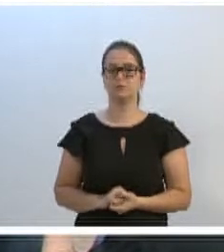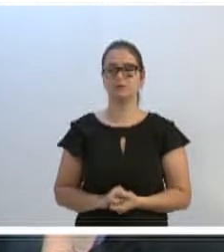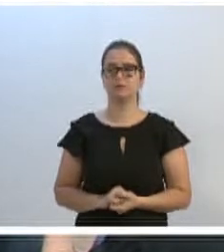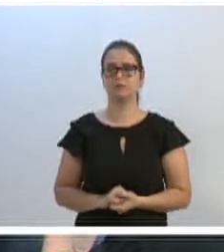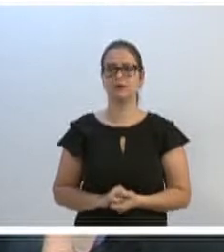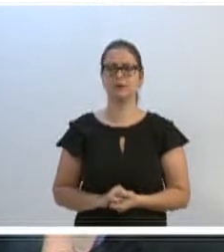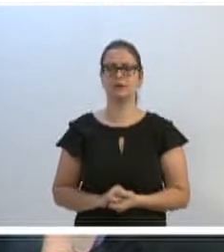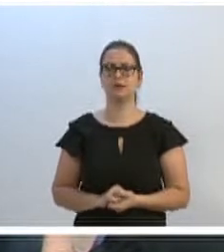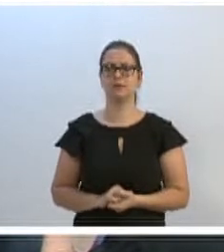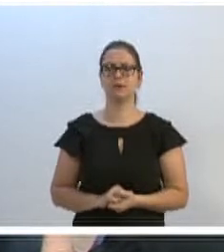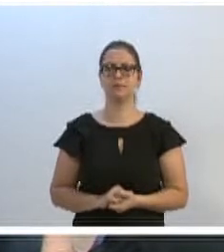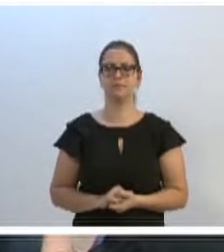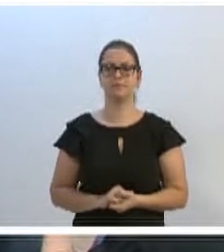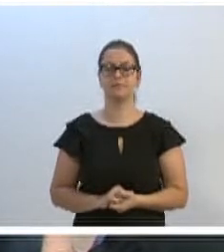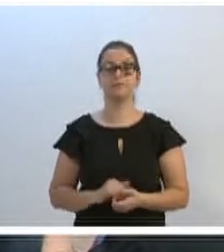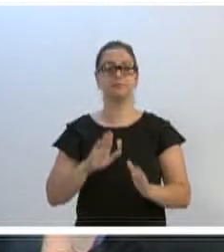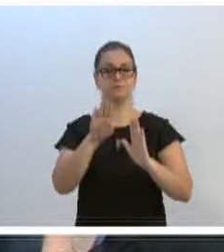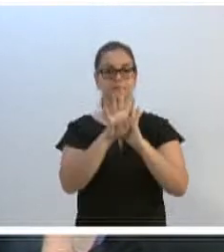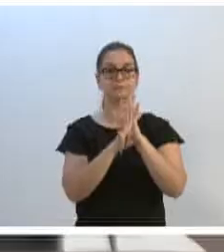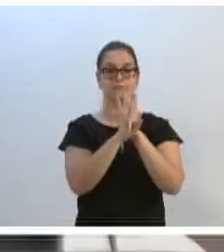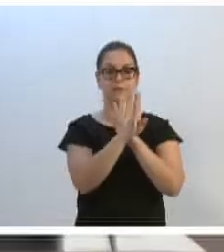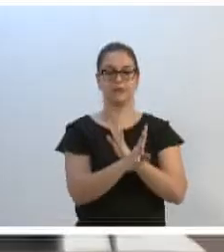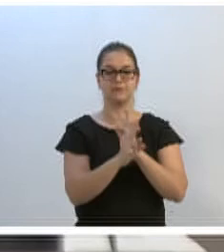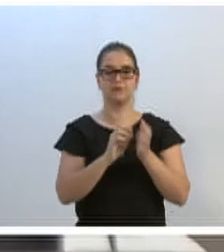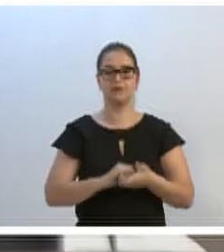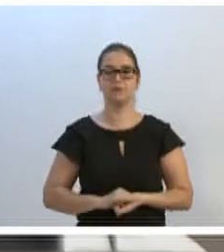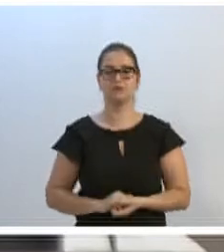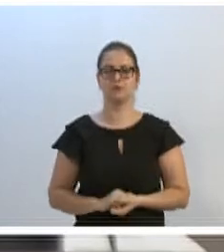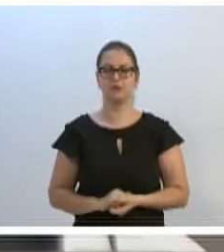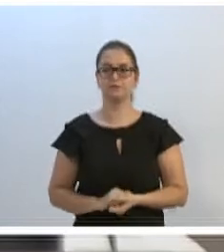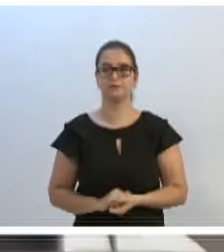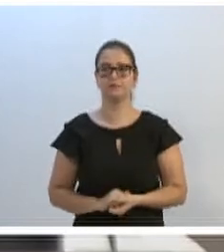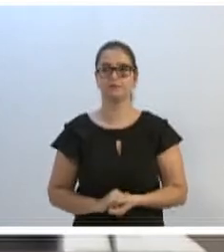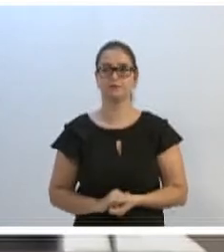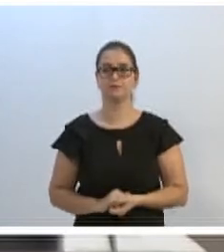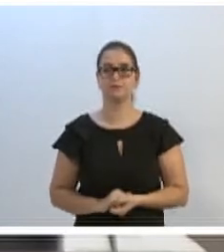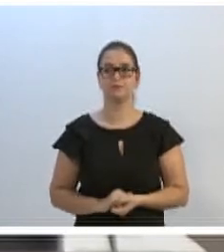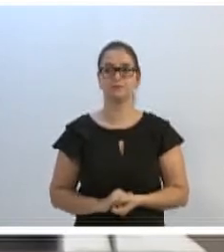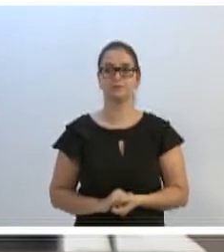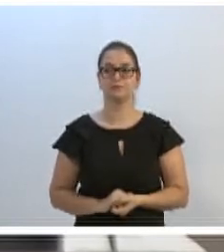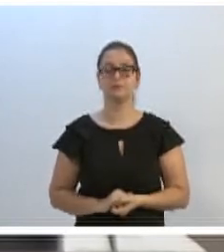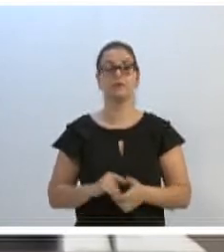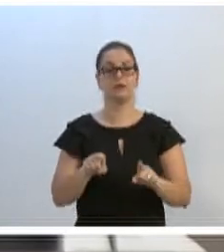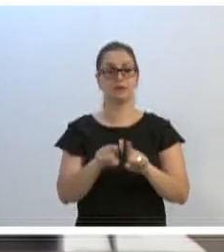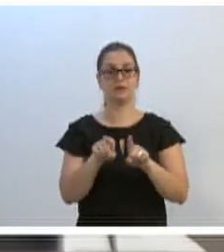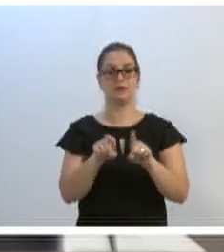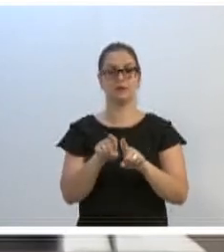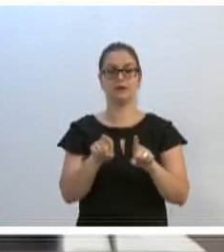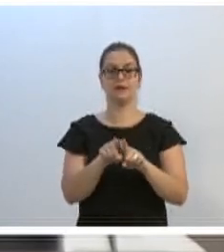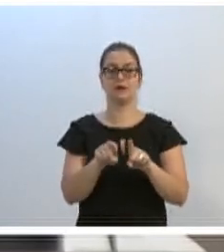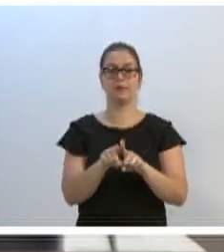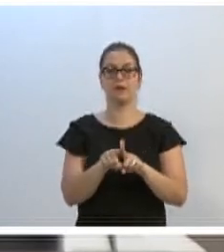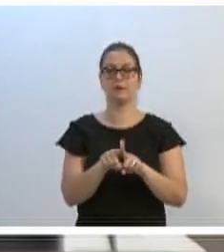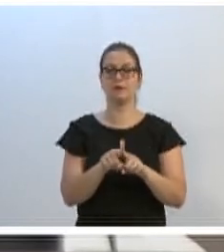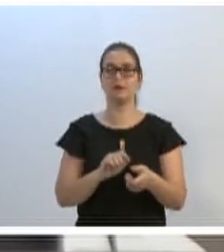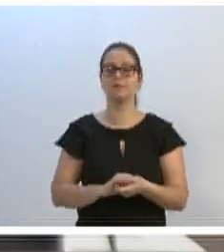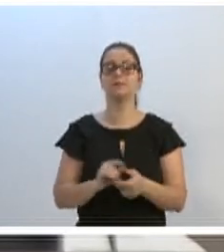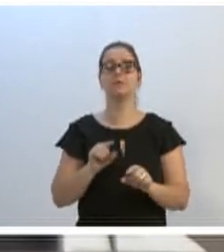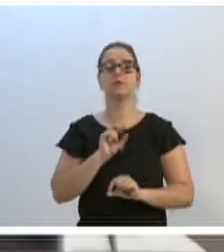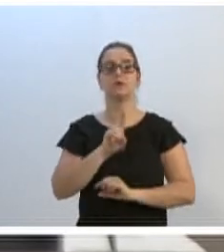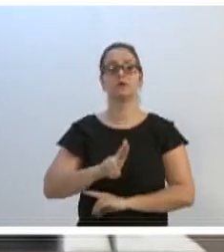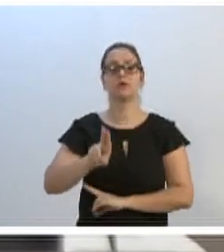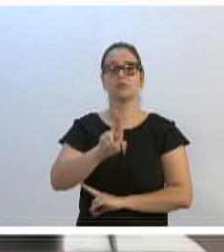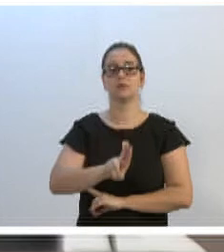Mais alguém pela ordem? Então, só para deixar claro também, cabe àquele que